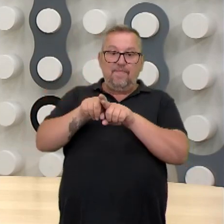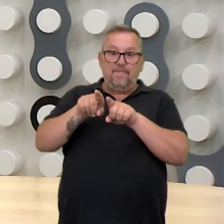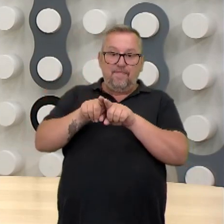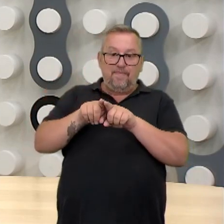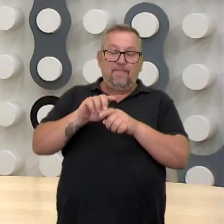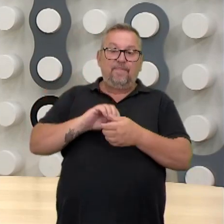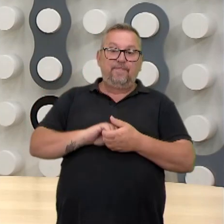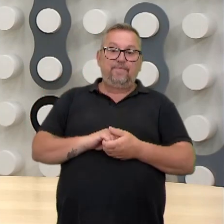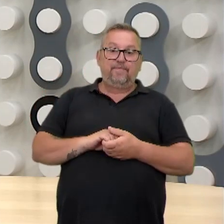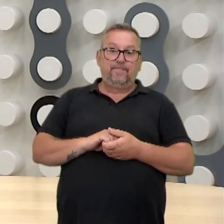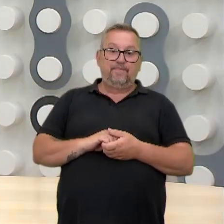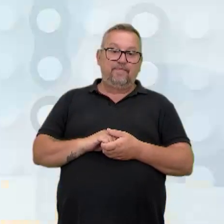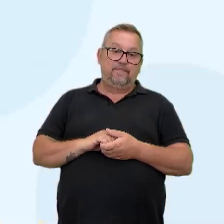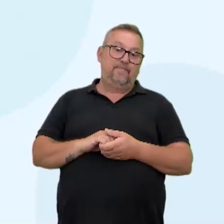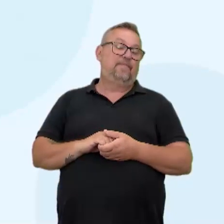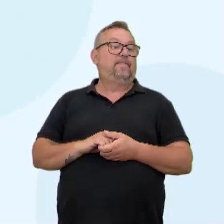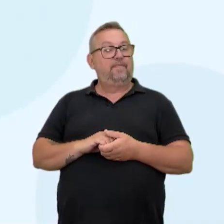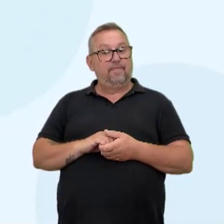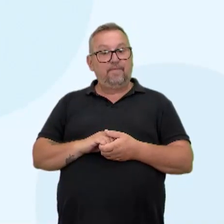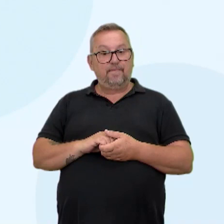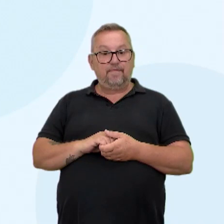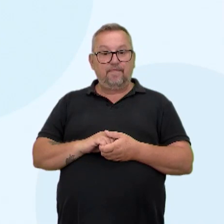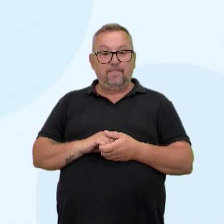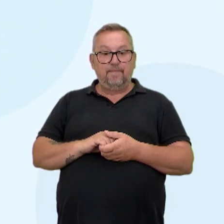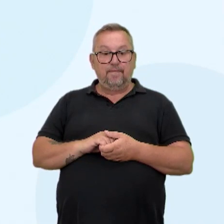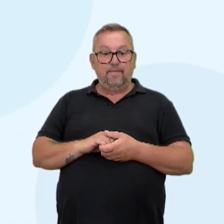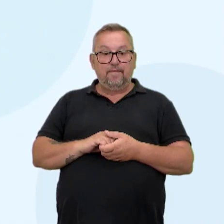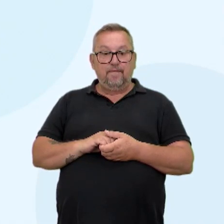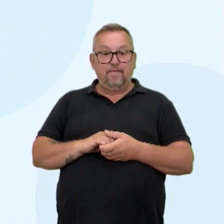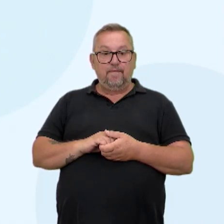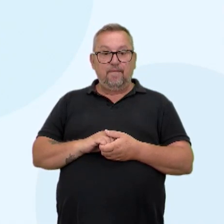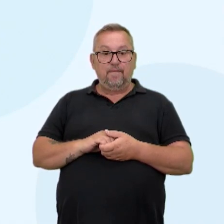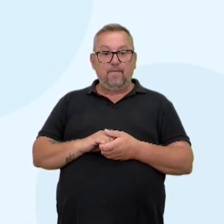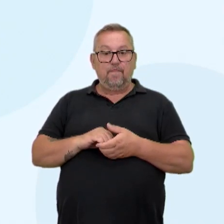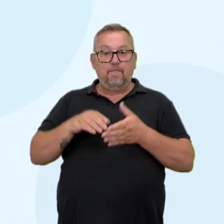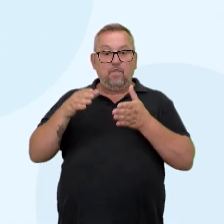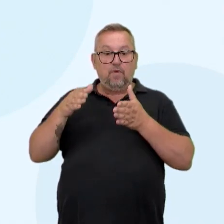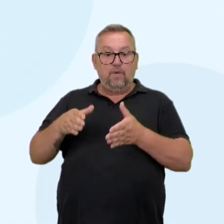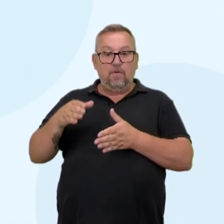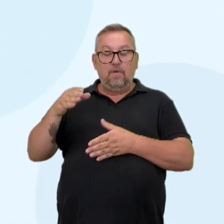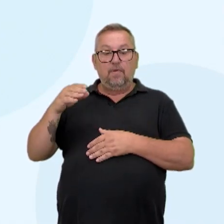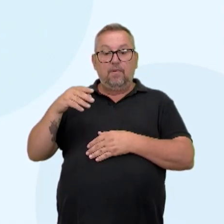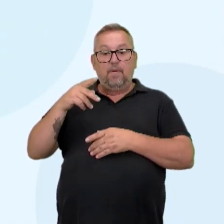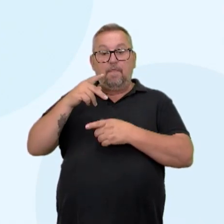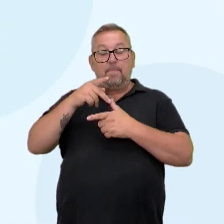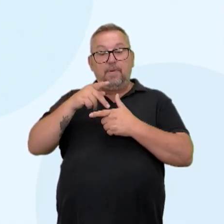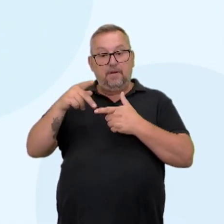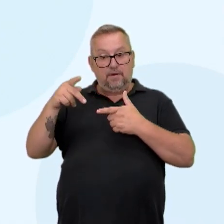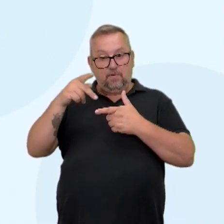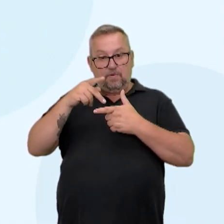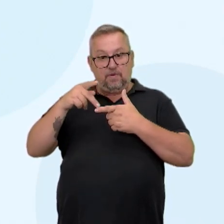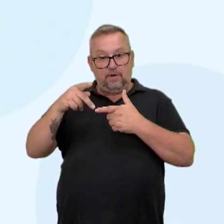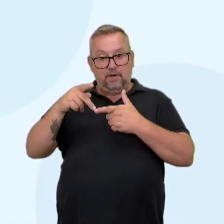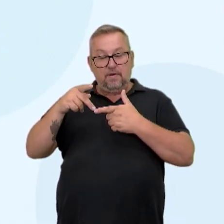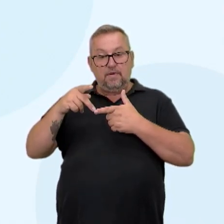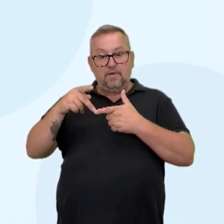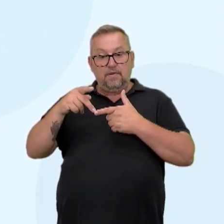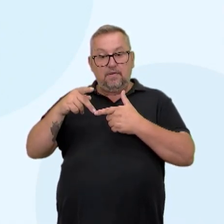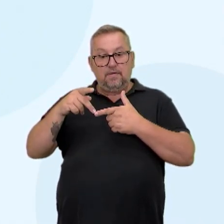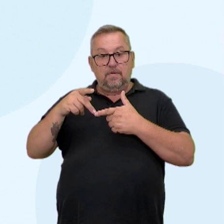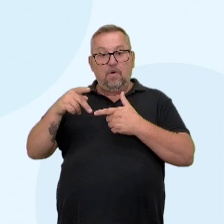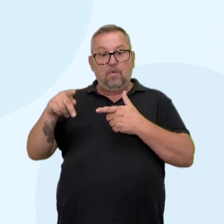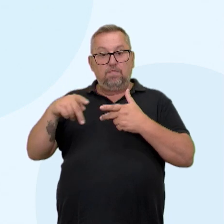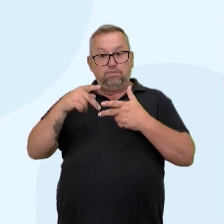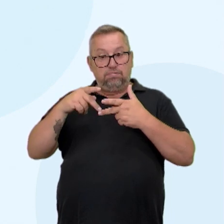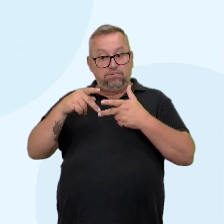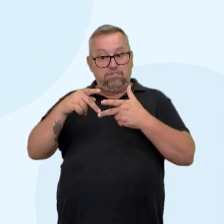tempo geológico, aí dando uma ênfase para, né, a era Paleozoica, né, tá lá a setinha apontando, e aí aparece, né,